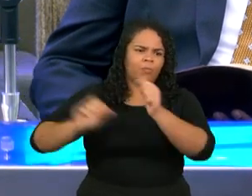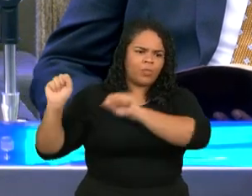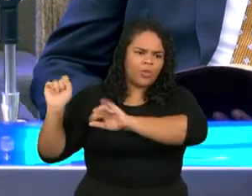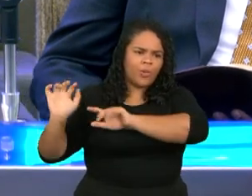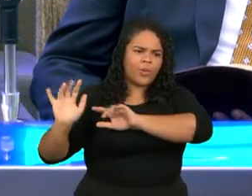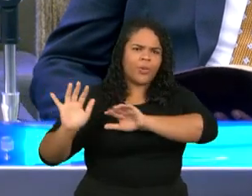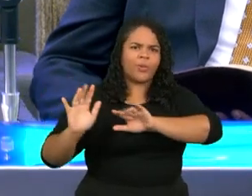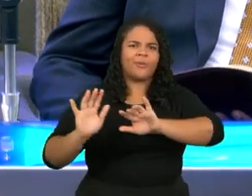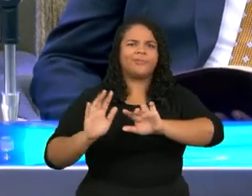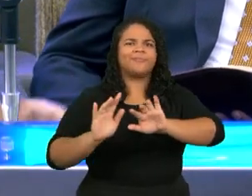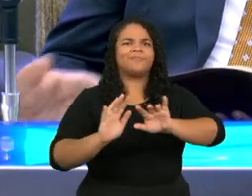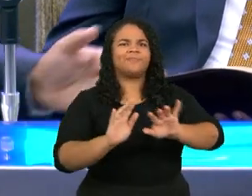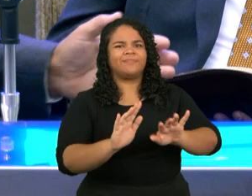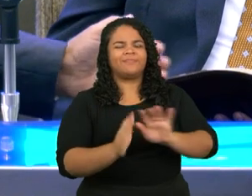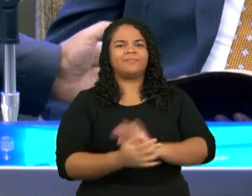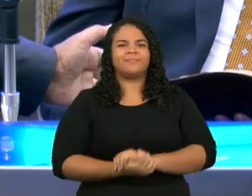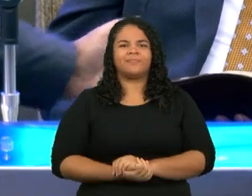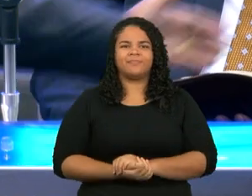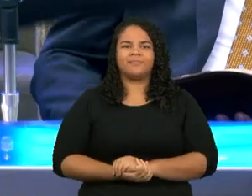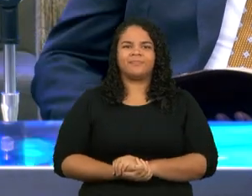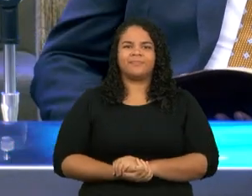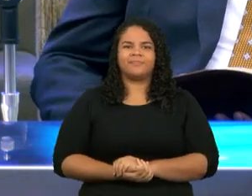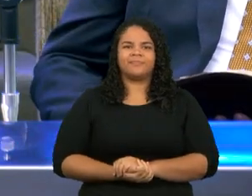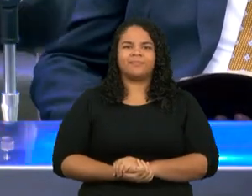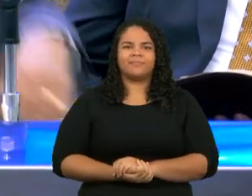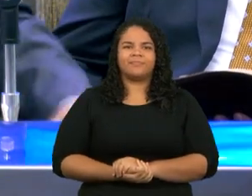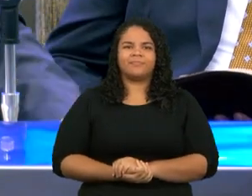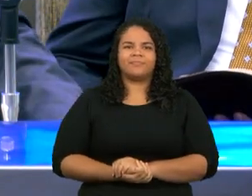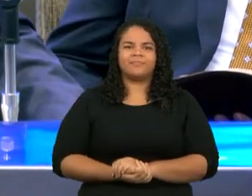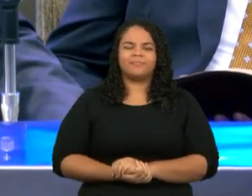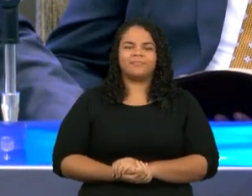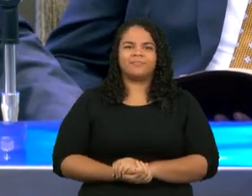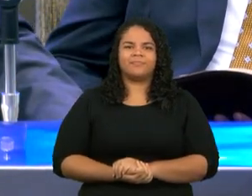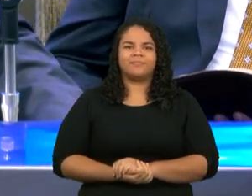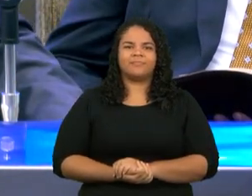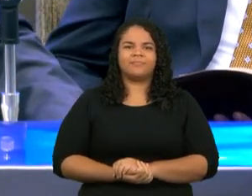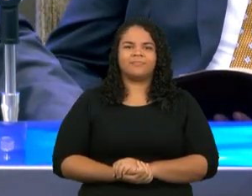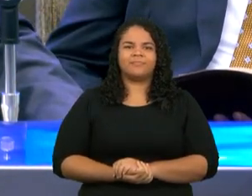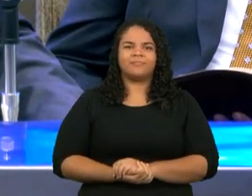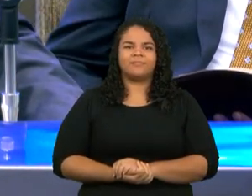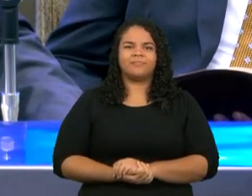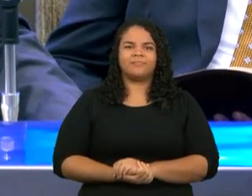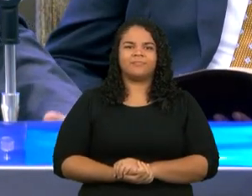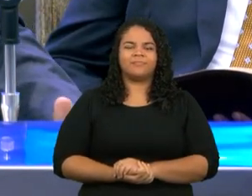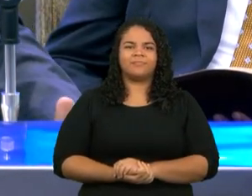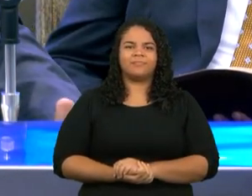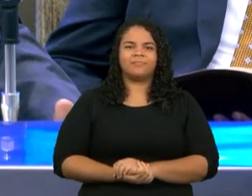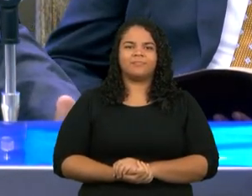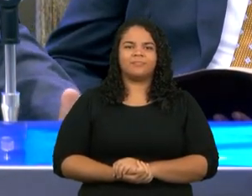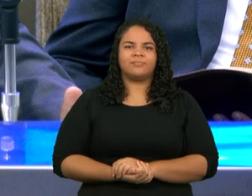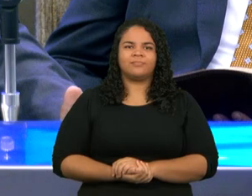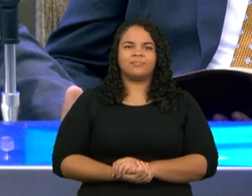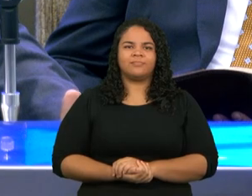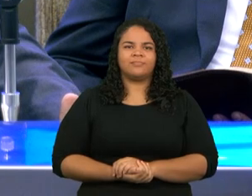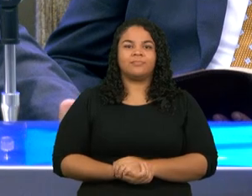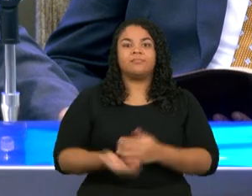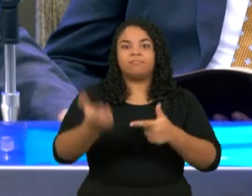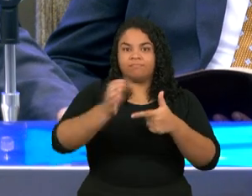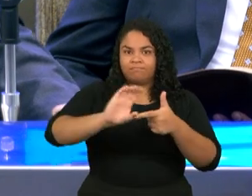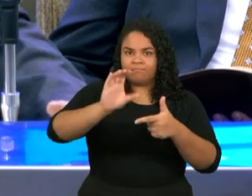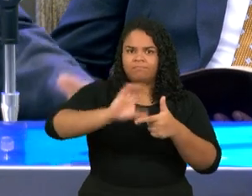atravessavam para evitar que tivesse que dar toda a volta pelo Mediterrâneo e Corinto por essa posição